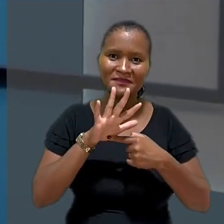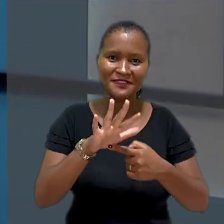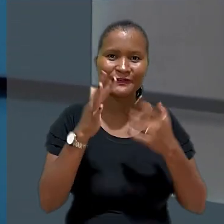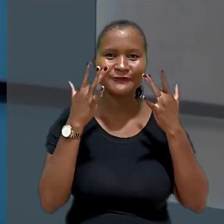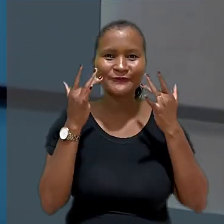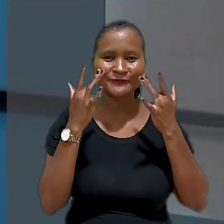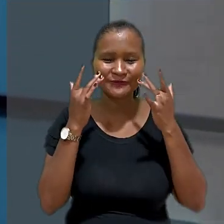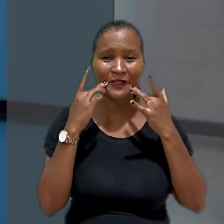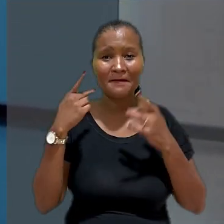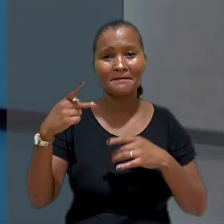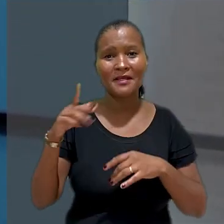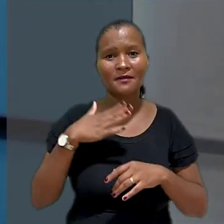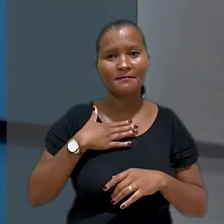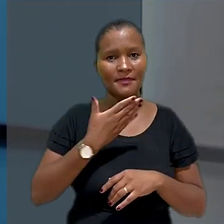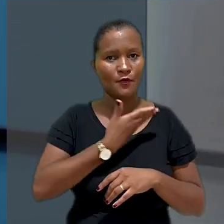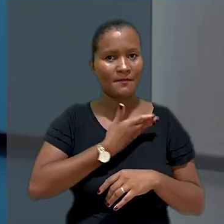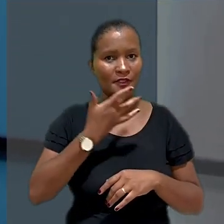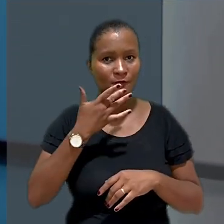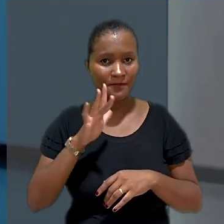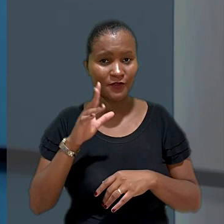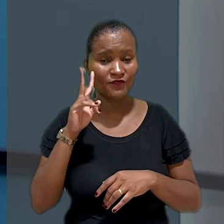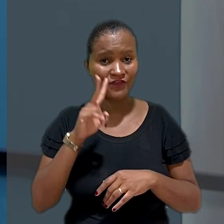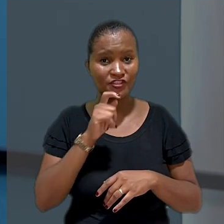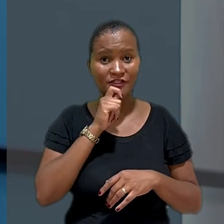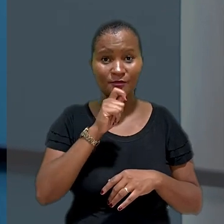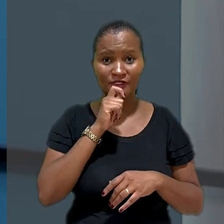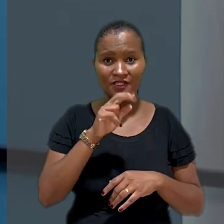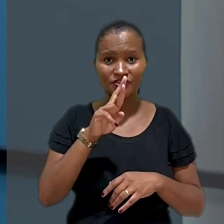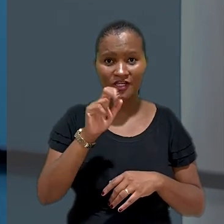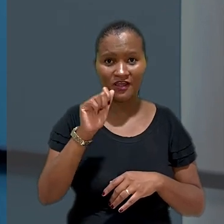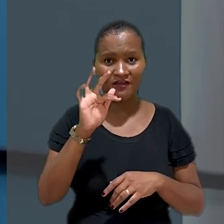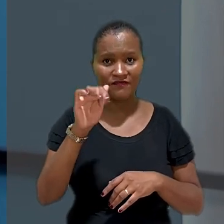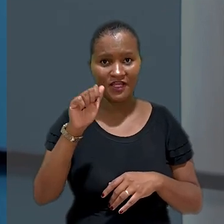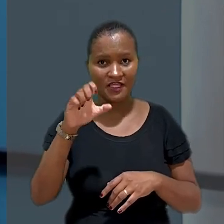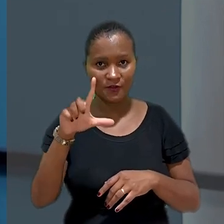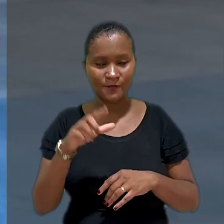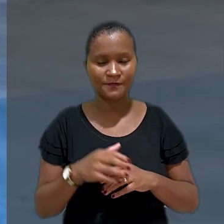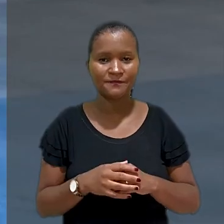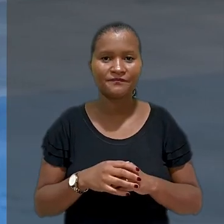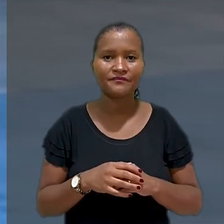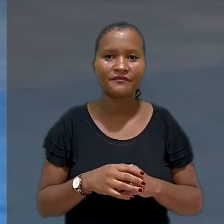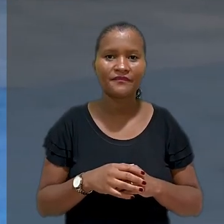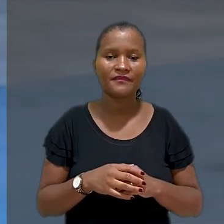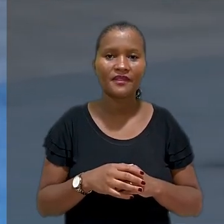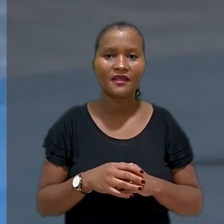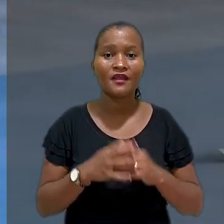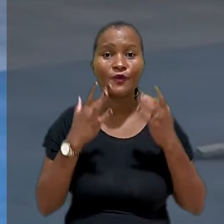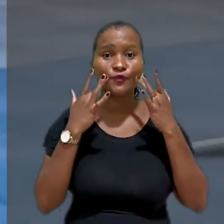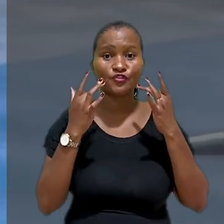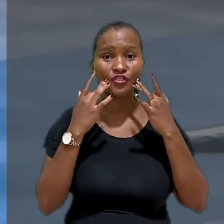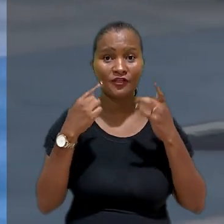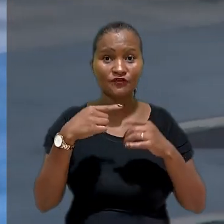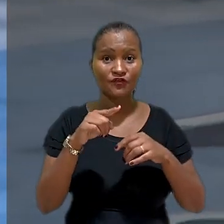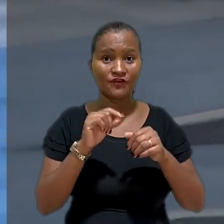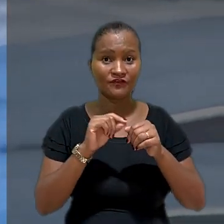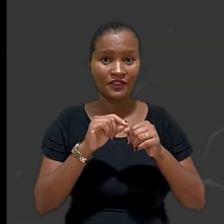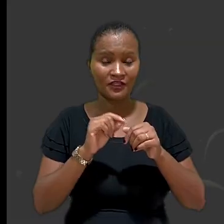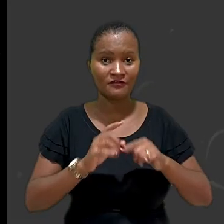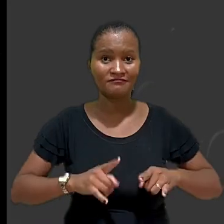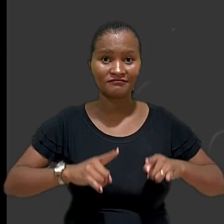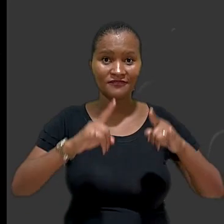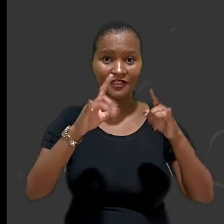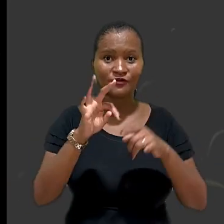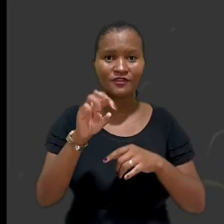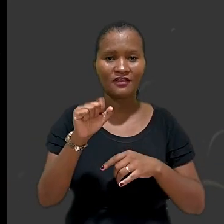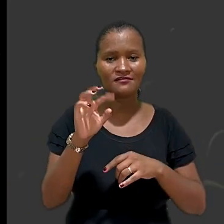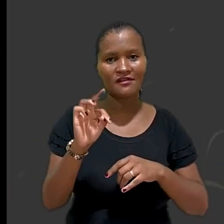teatral para o meu amigo Branco confira na reportagem de Rafael Oliveira a peça foi encenada na sede do